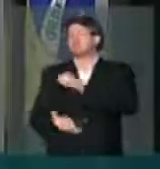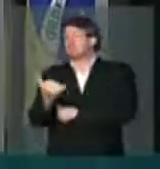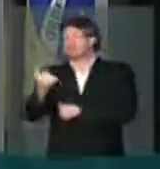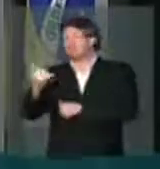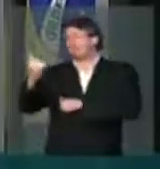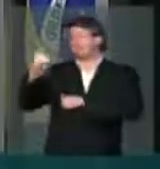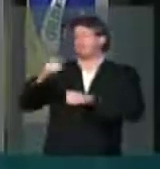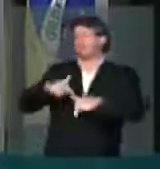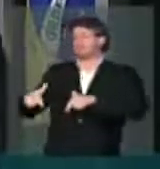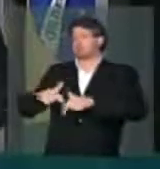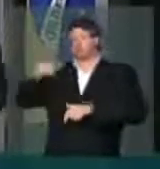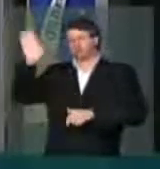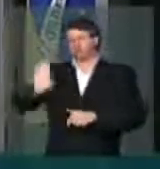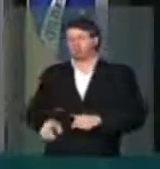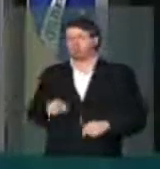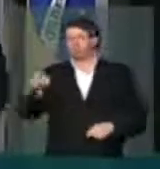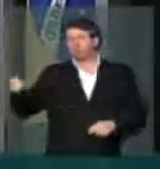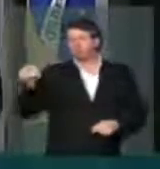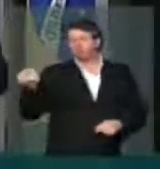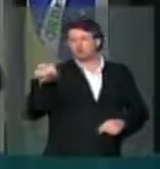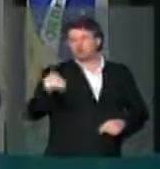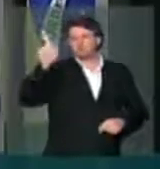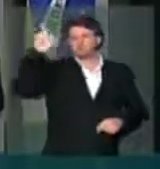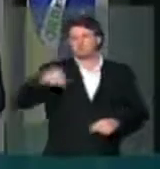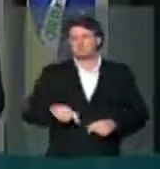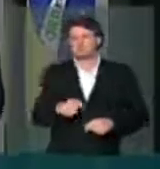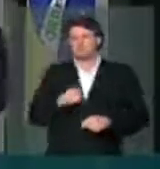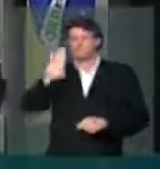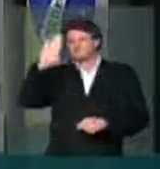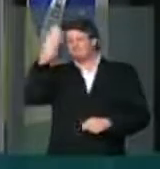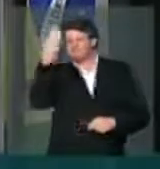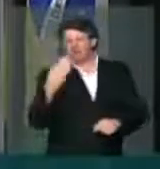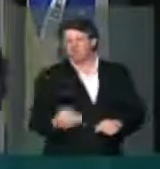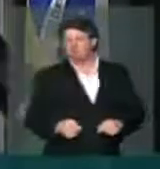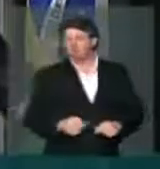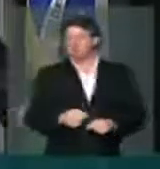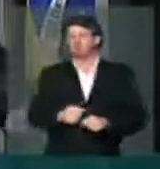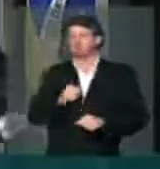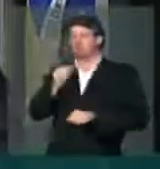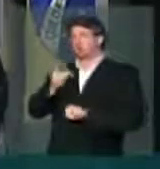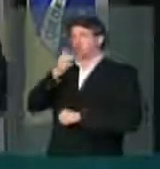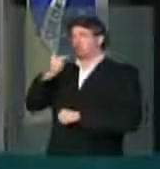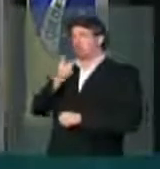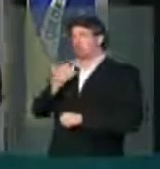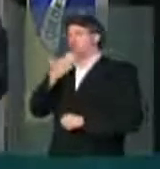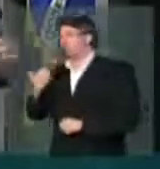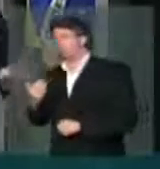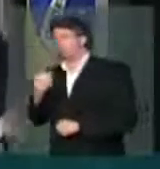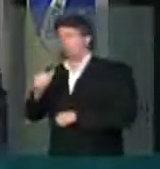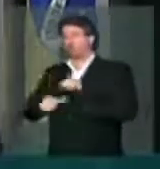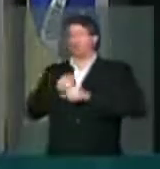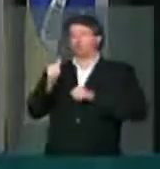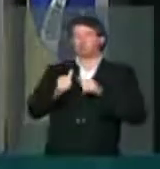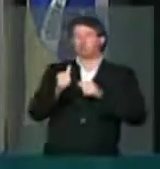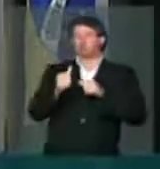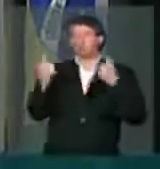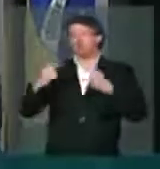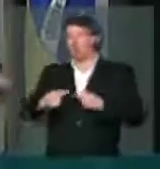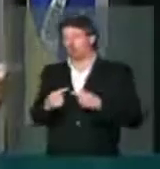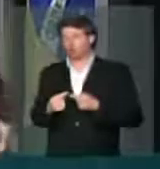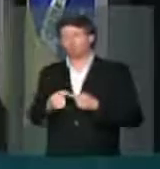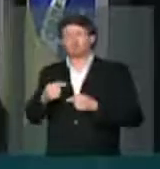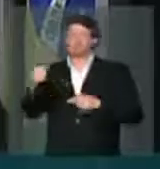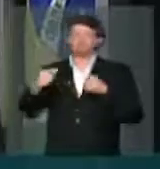trabalhadora brasileira. Vocês são dissimulados, mudam o discurso conforme a conveniência. E